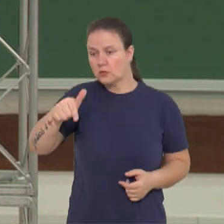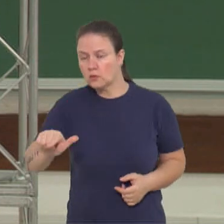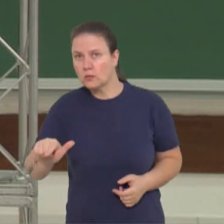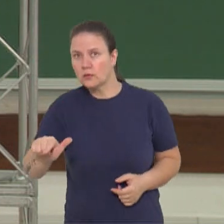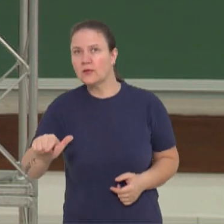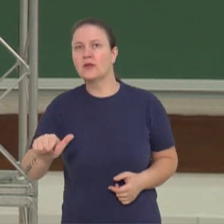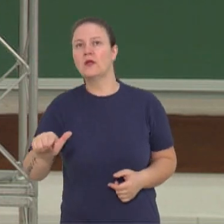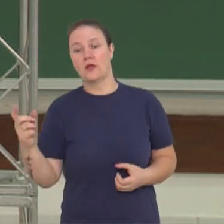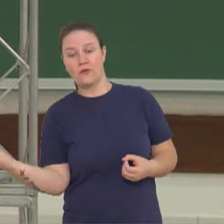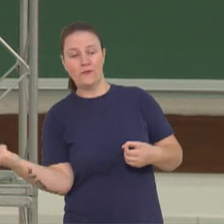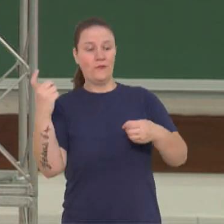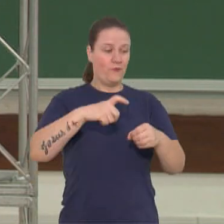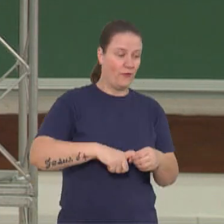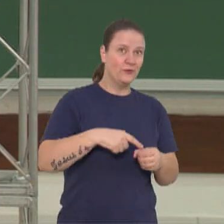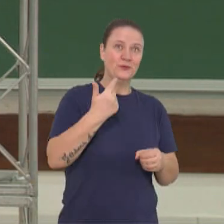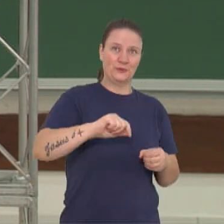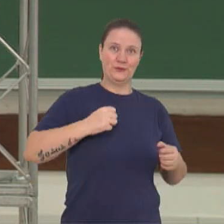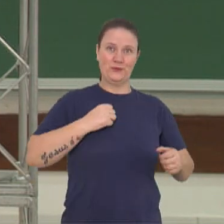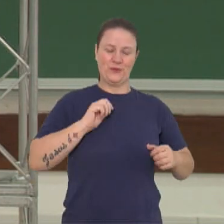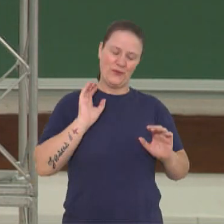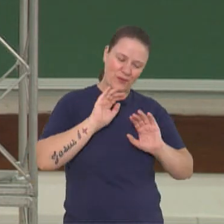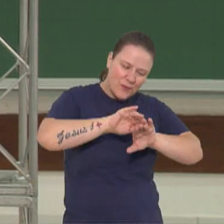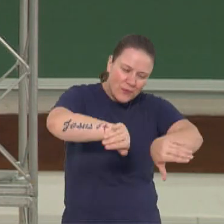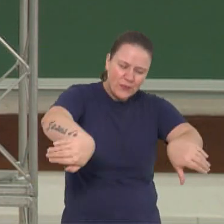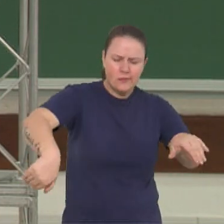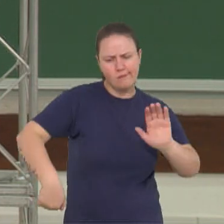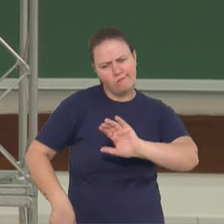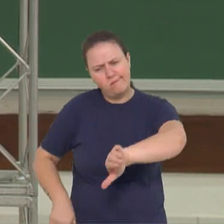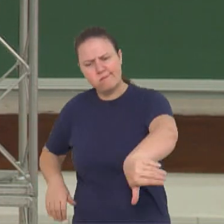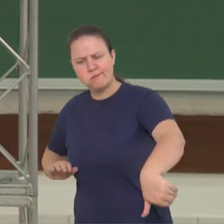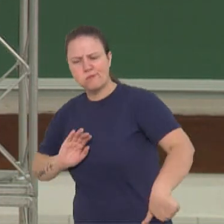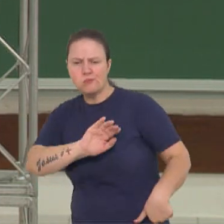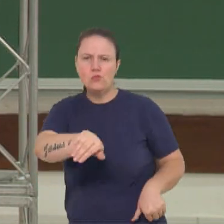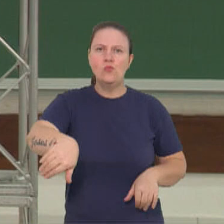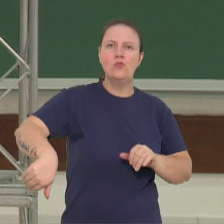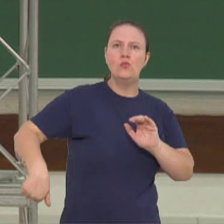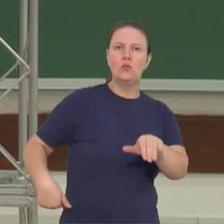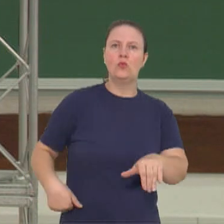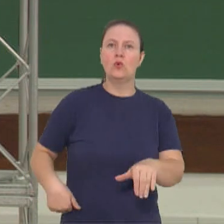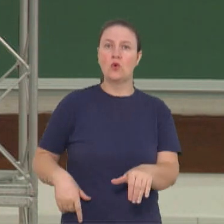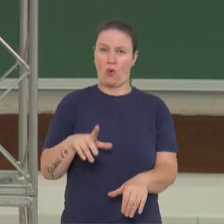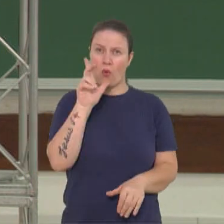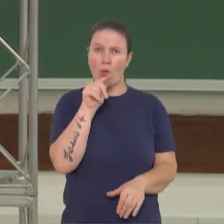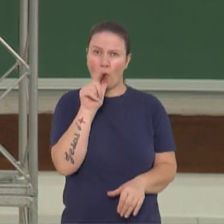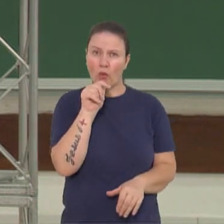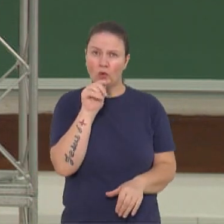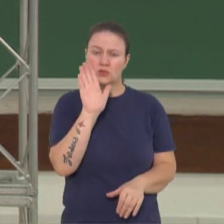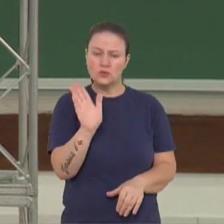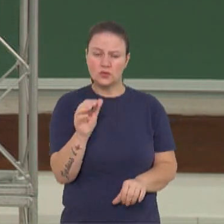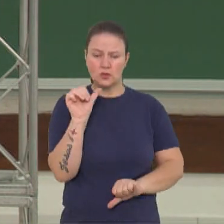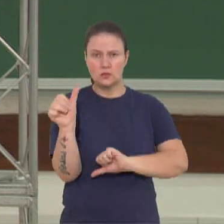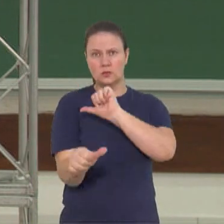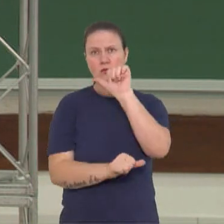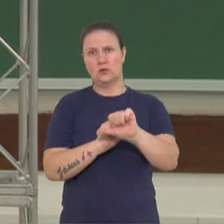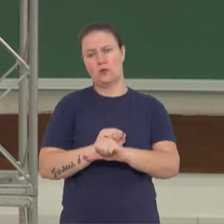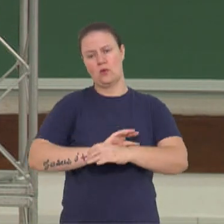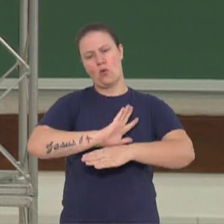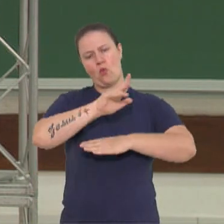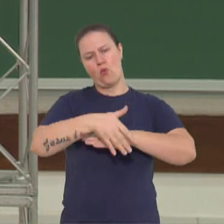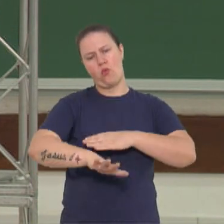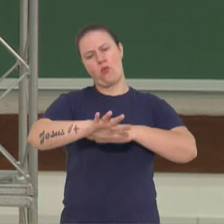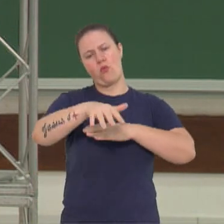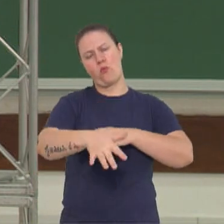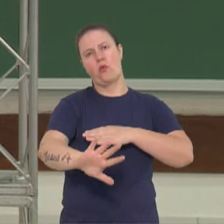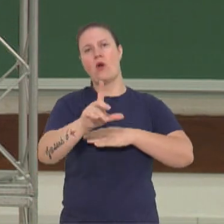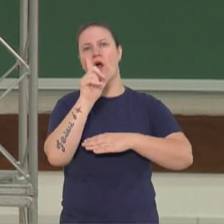volto para o mesmo rio para tomar outro banho, para nadar novamente. Nem o rio é o mesmo, porque a correnteza já passou, já fluiu.